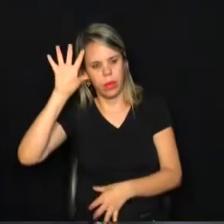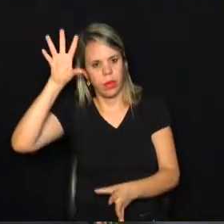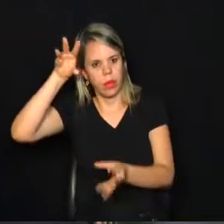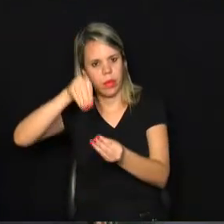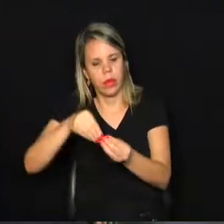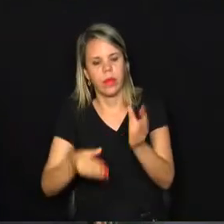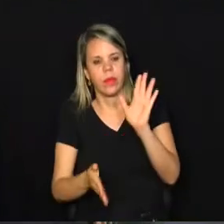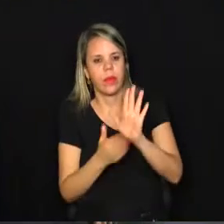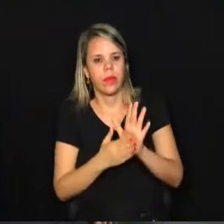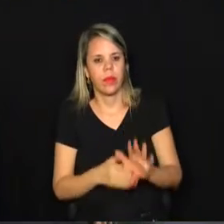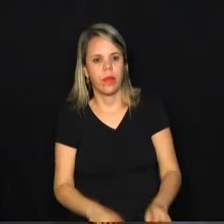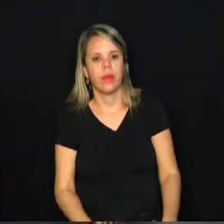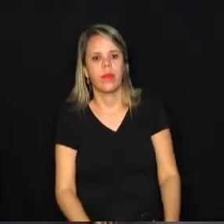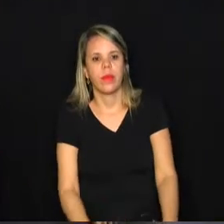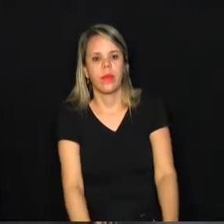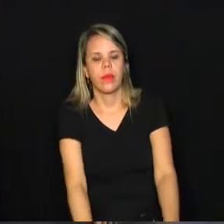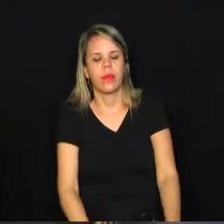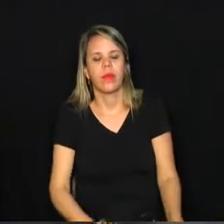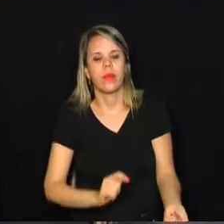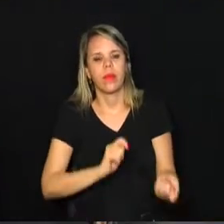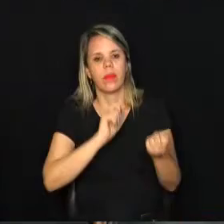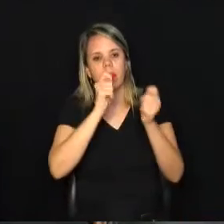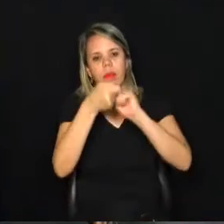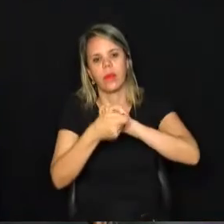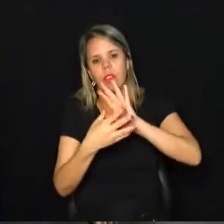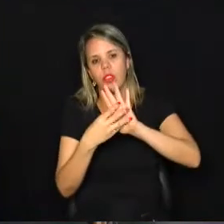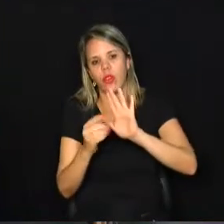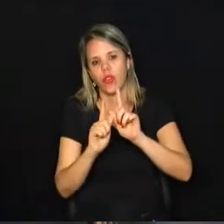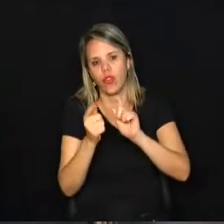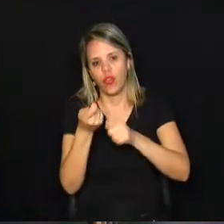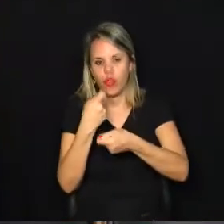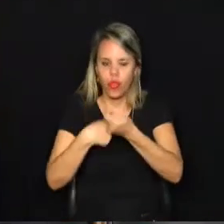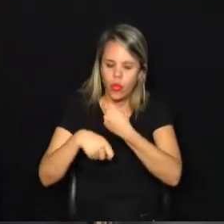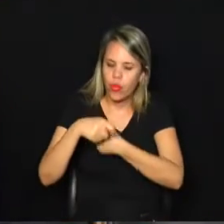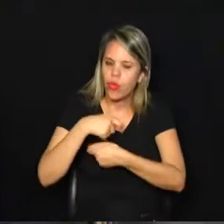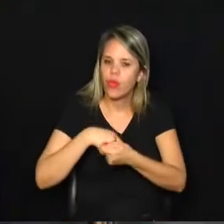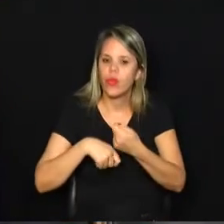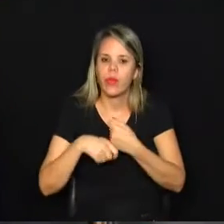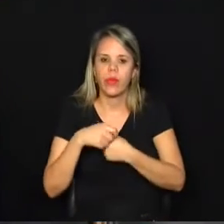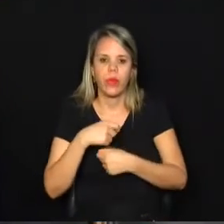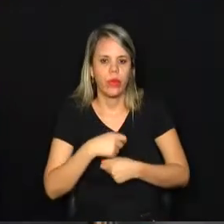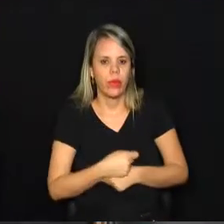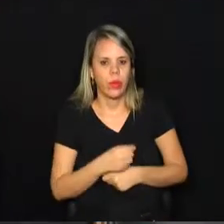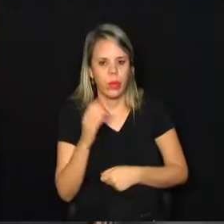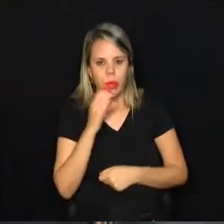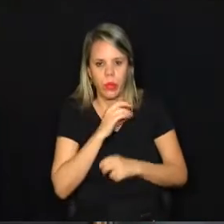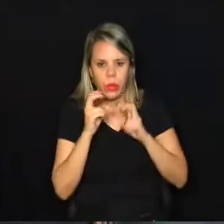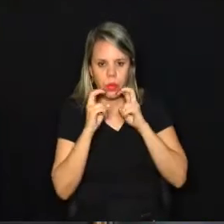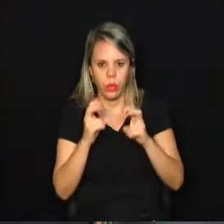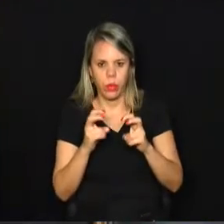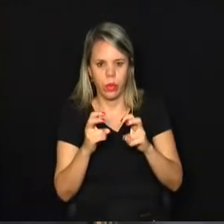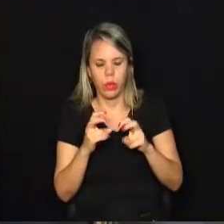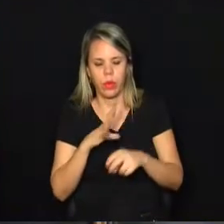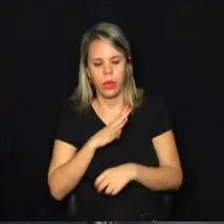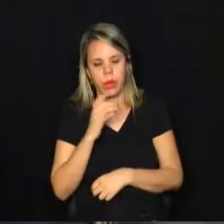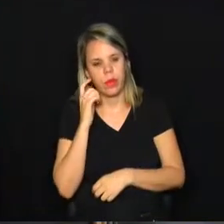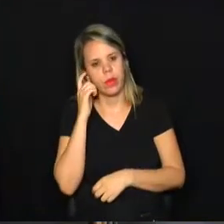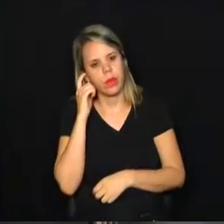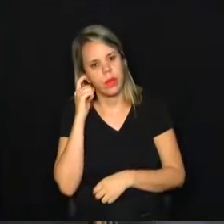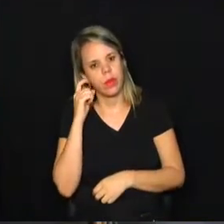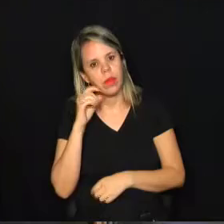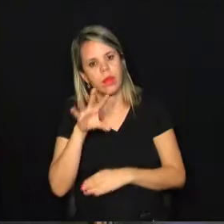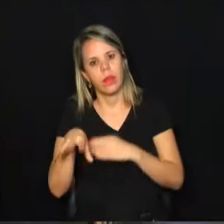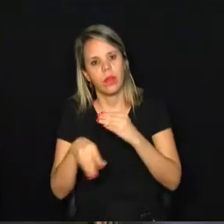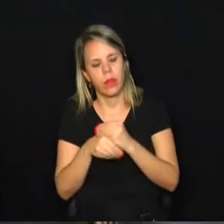uma proposta de alteração do modelo de gestão, né, da urgência e emergência da cidade e a